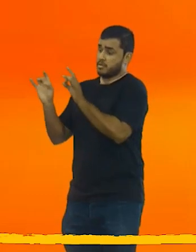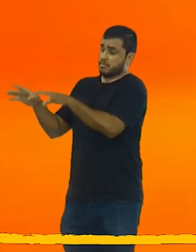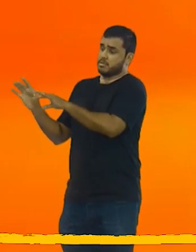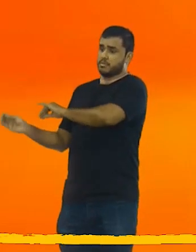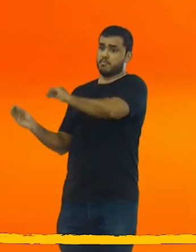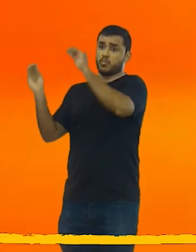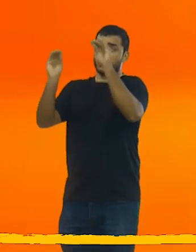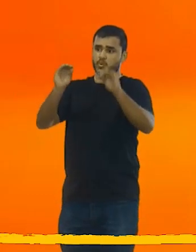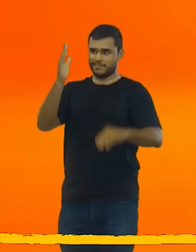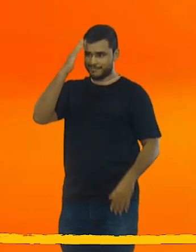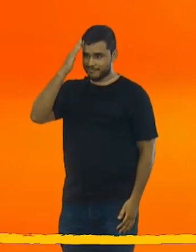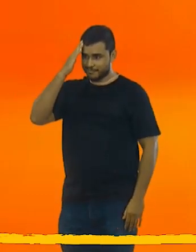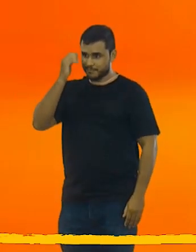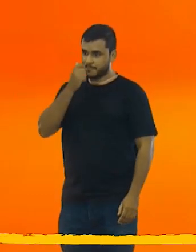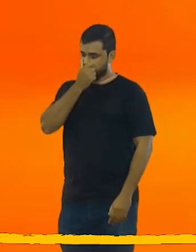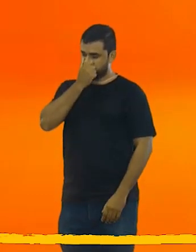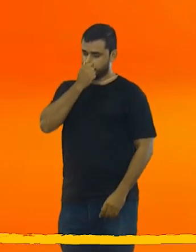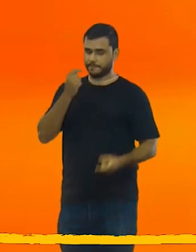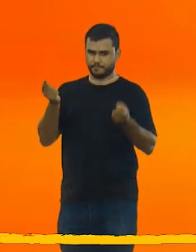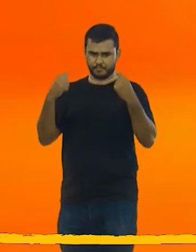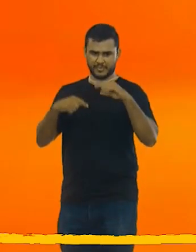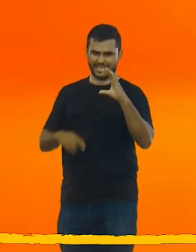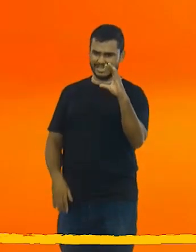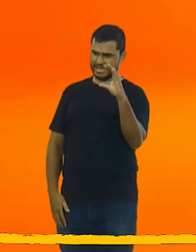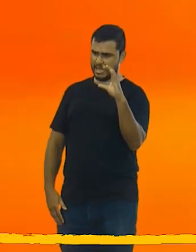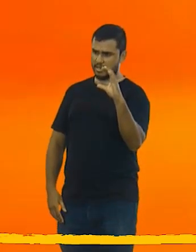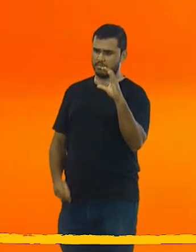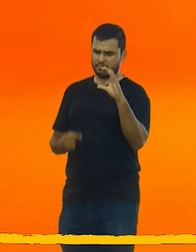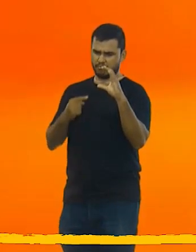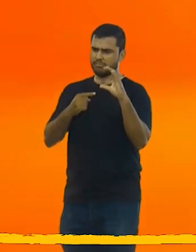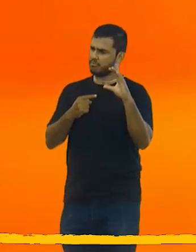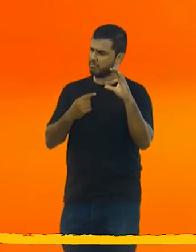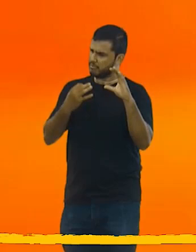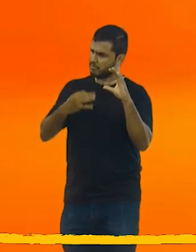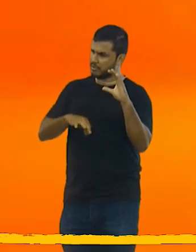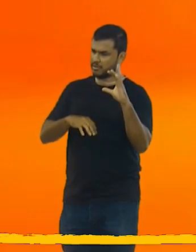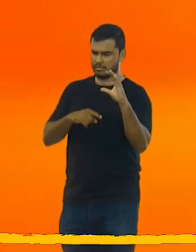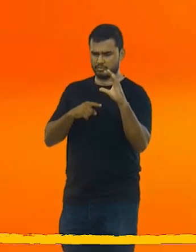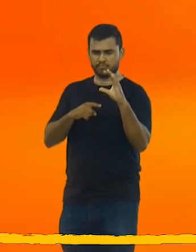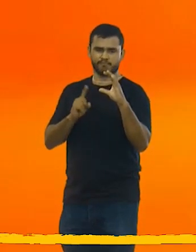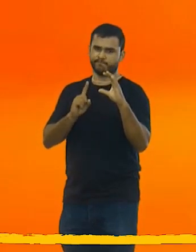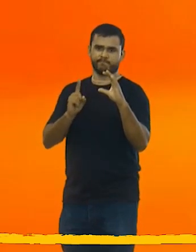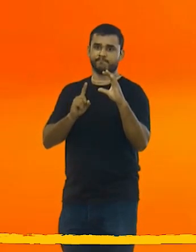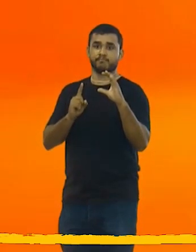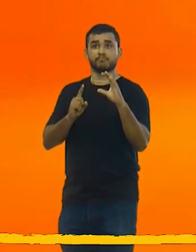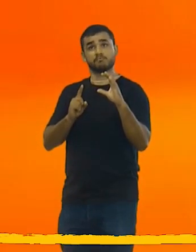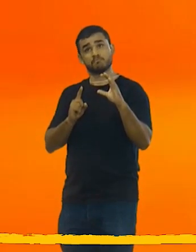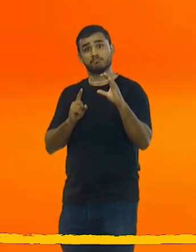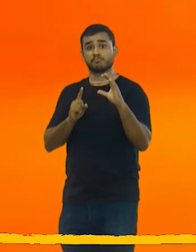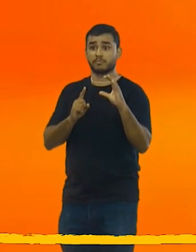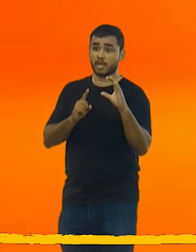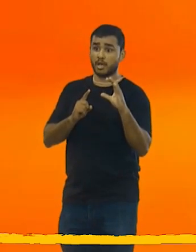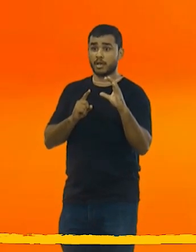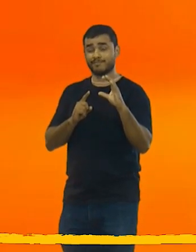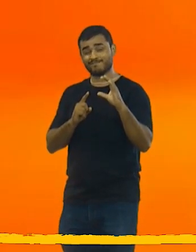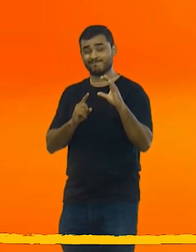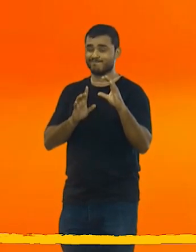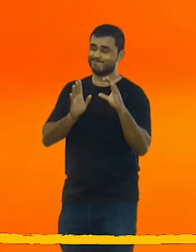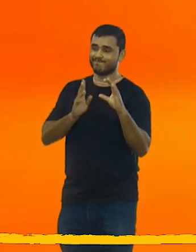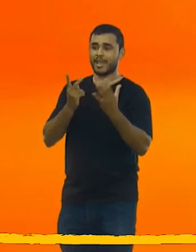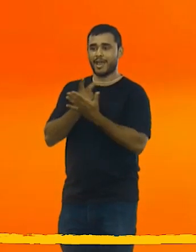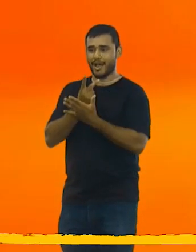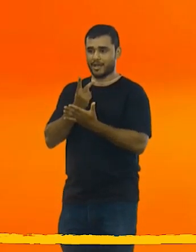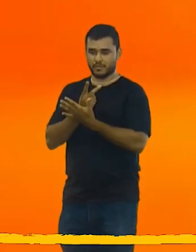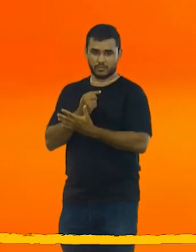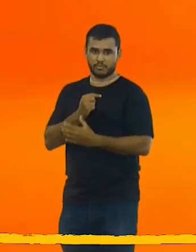C, reflete sobre as dificuldades que o homem encontra para trabalhar, reduz, é isso, mas não é só